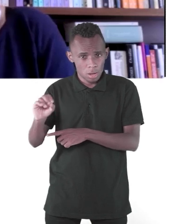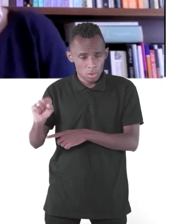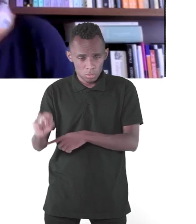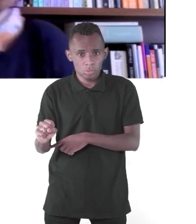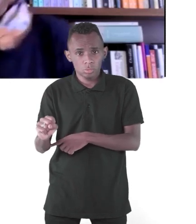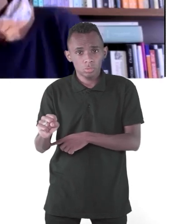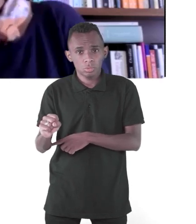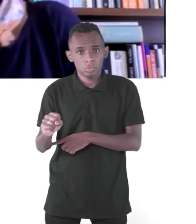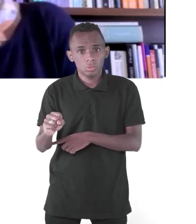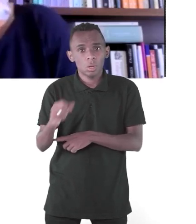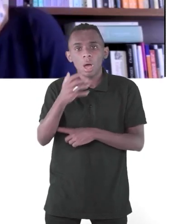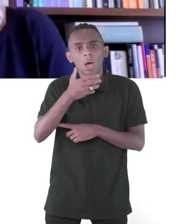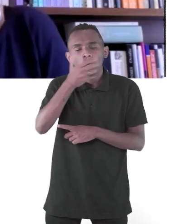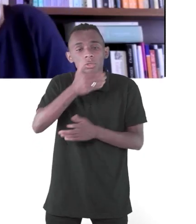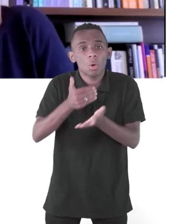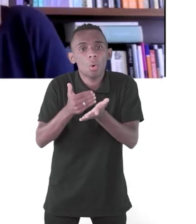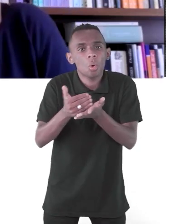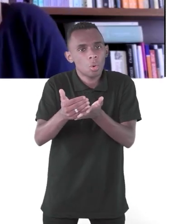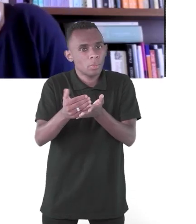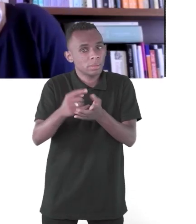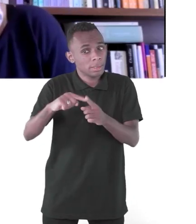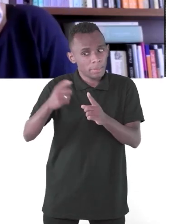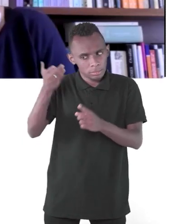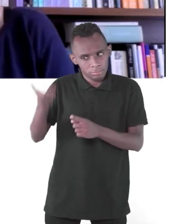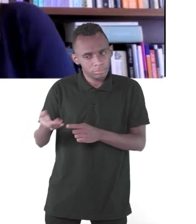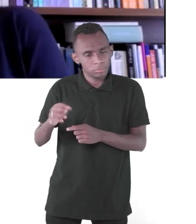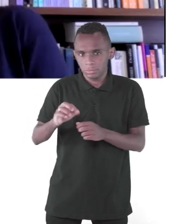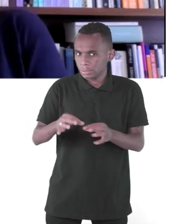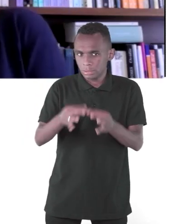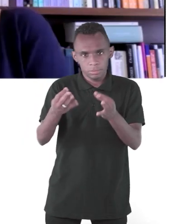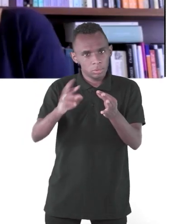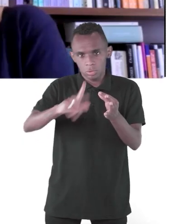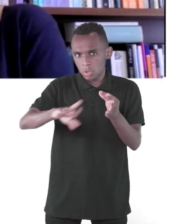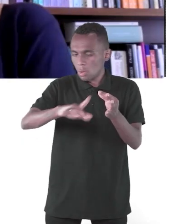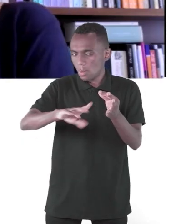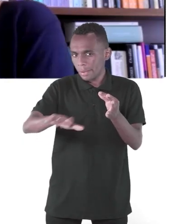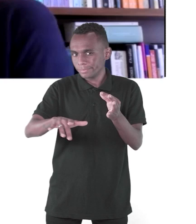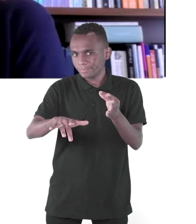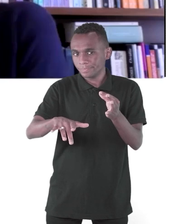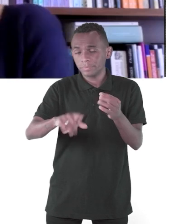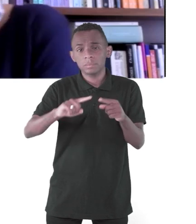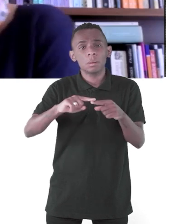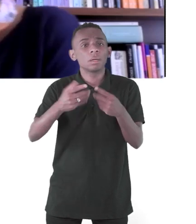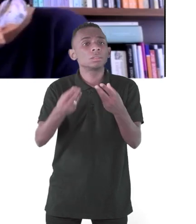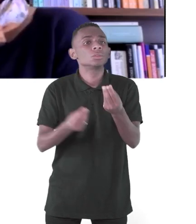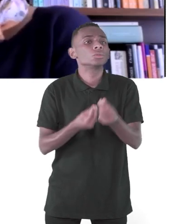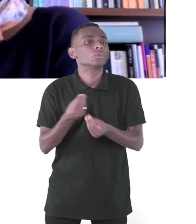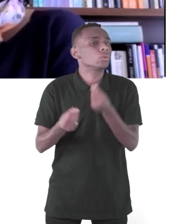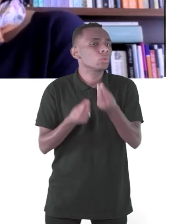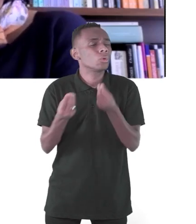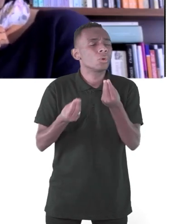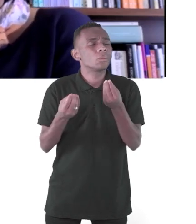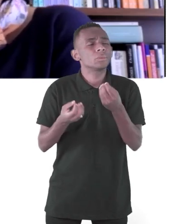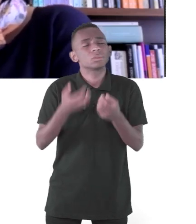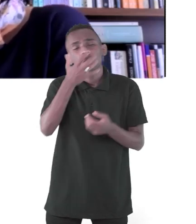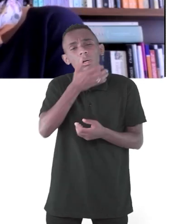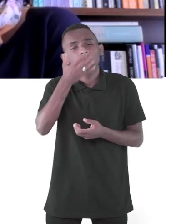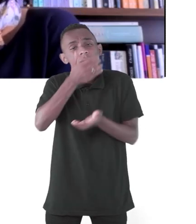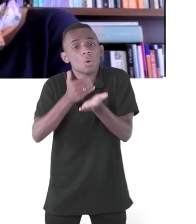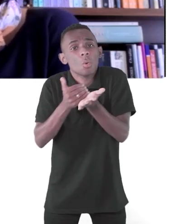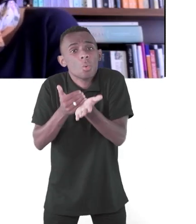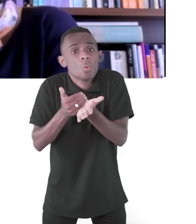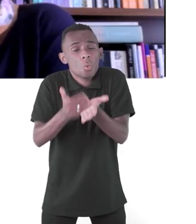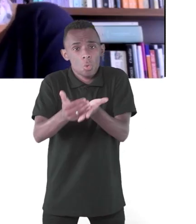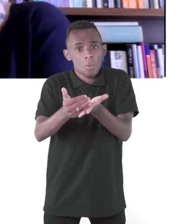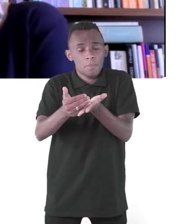entrada? Você faz assim porque Manuel não é simples coisa nenhuma, né? Eu sei. Mas qual é a canção de entrada para